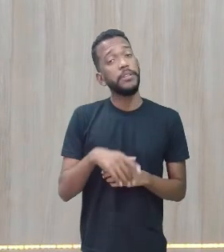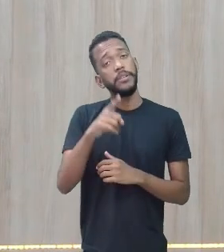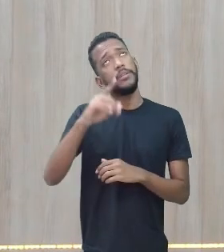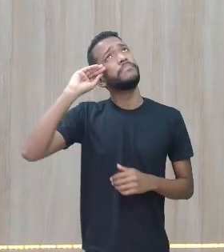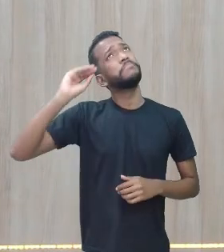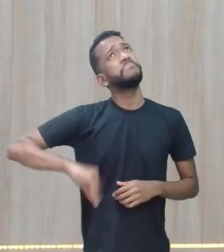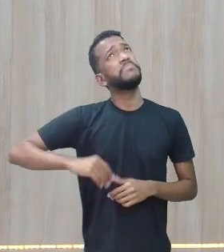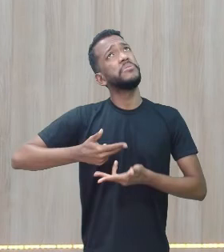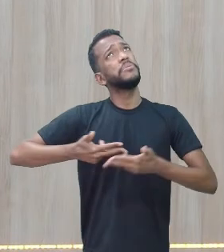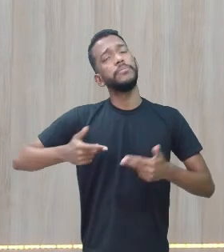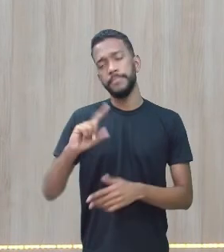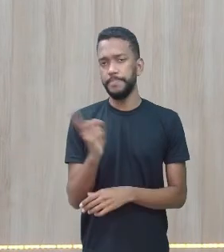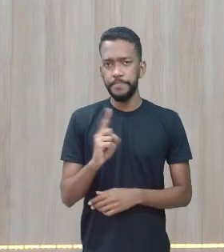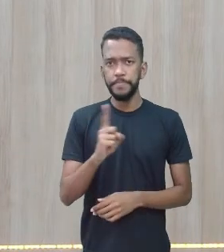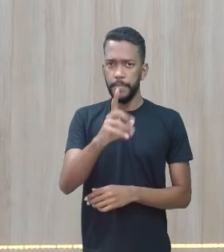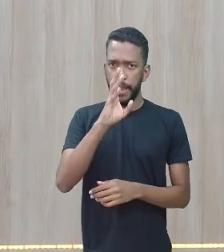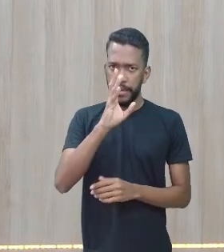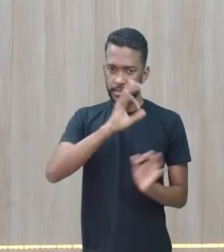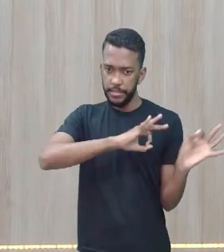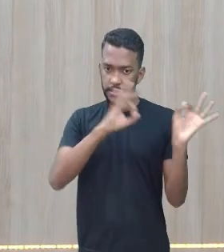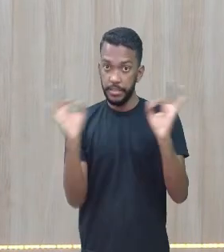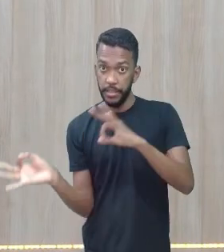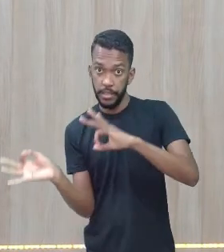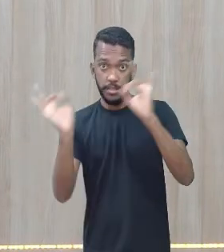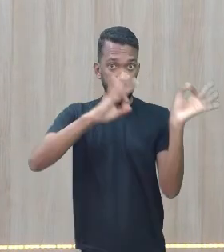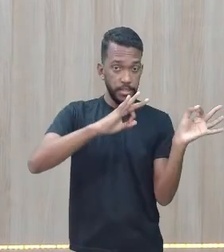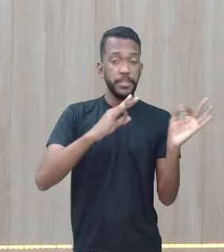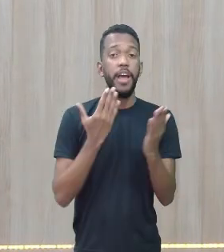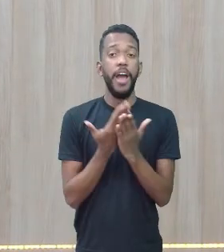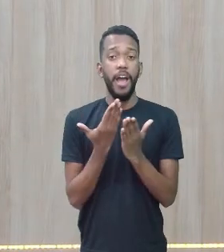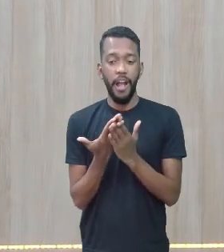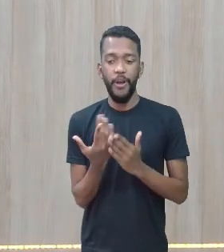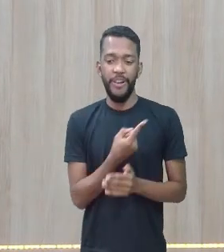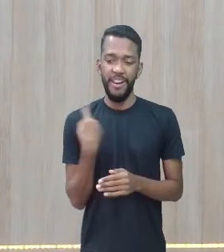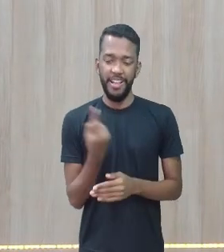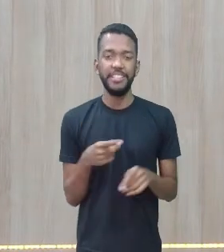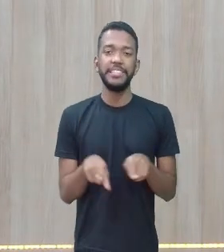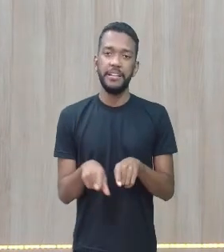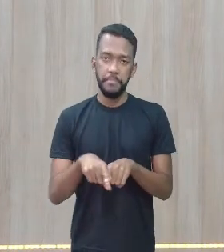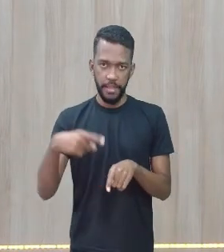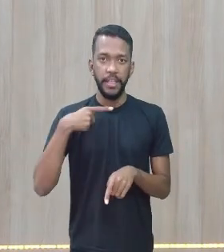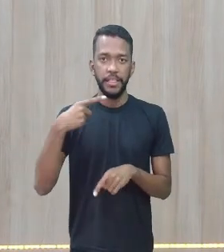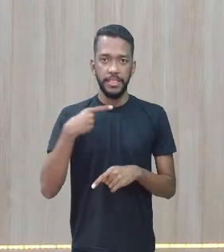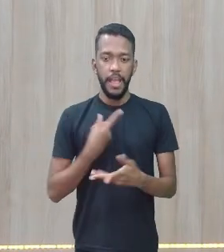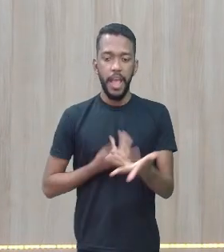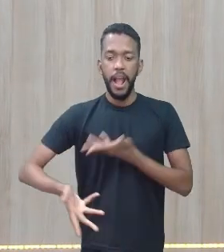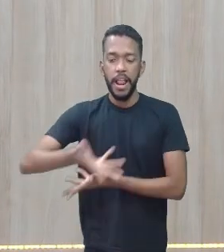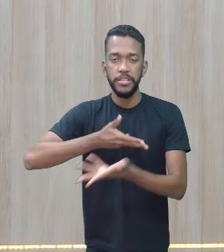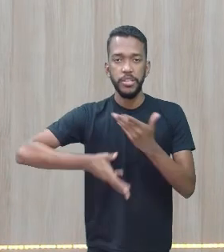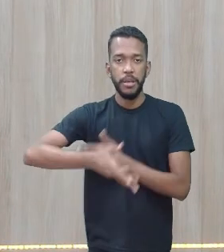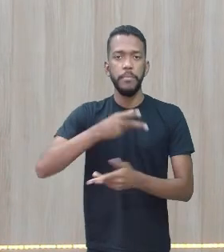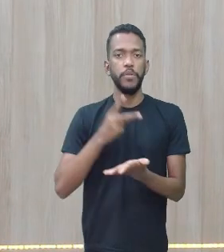fazer isso, tá? Assistam às aulas e também tenham esse relacionamento